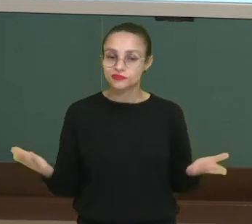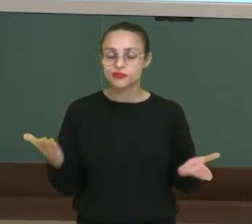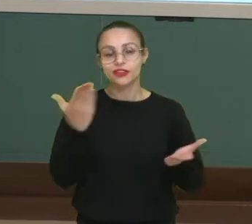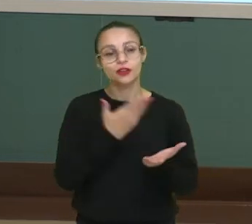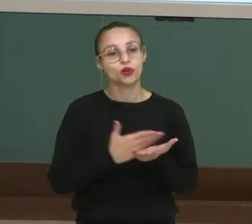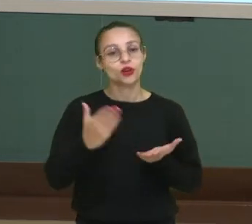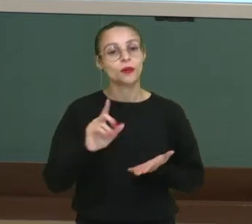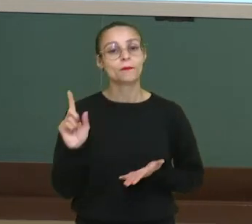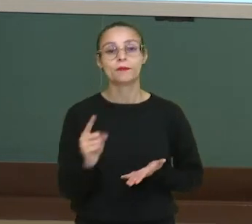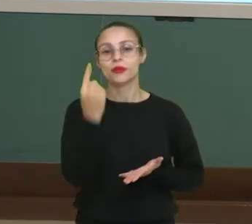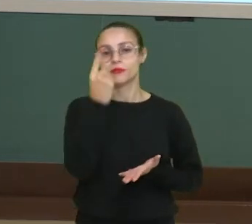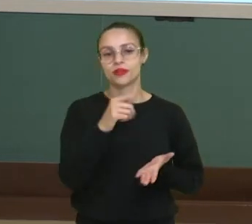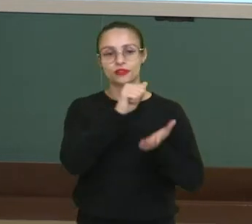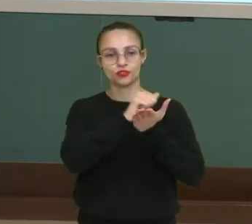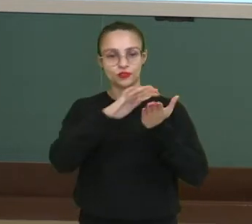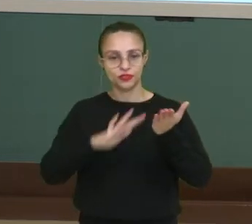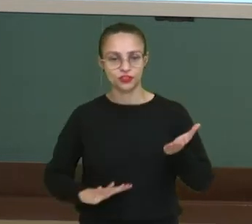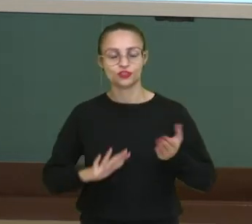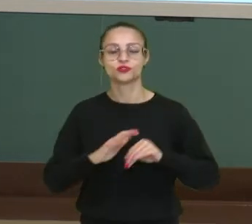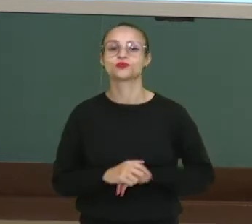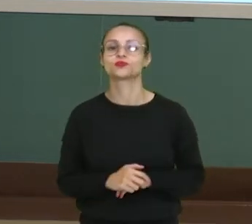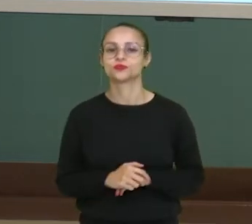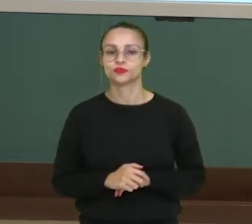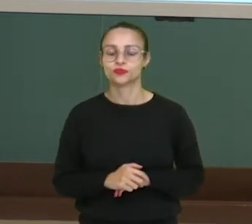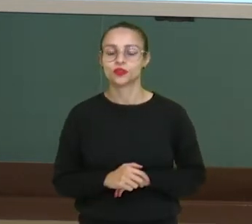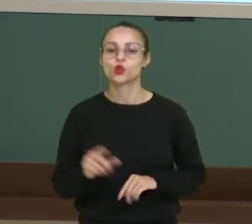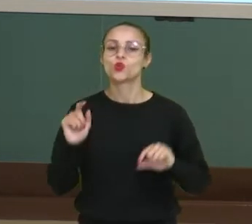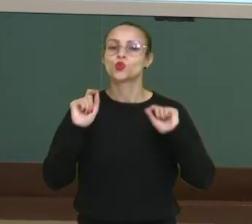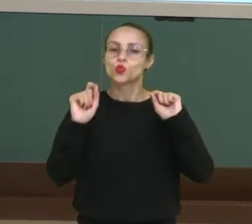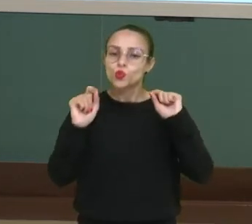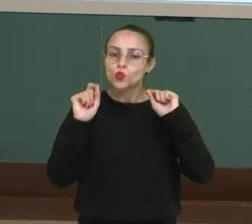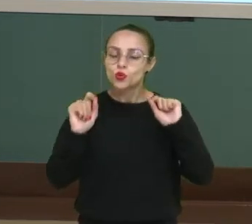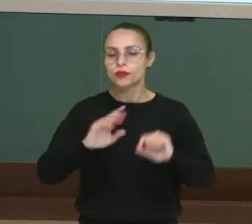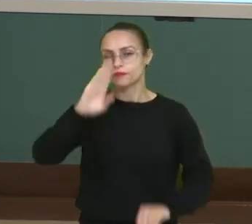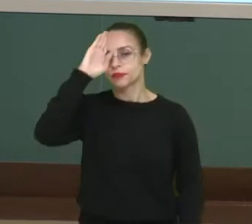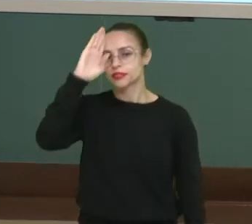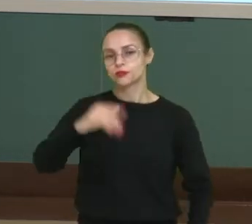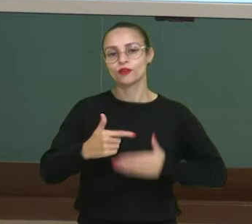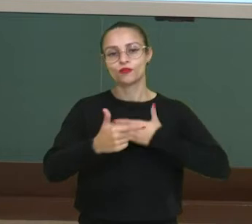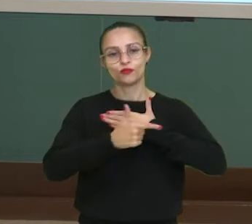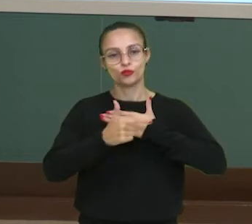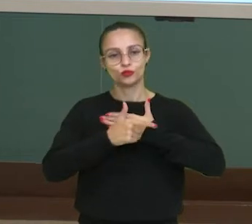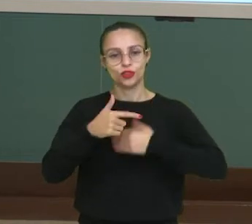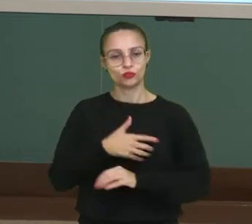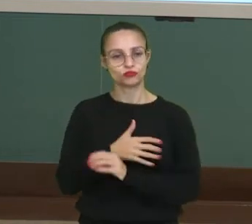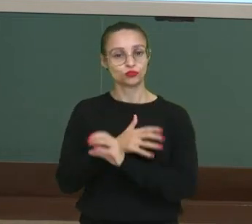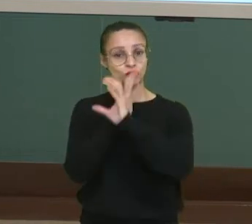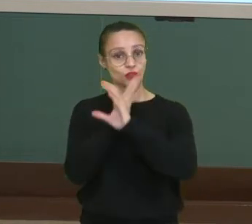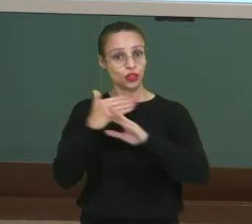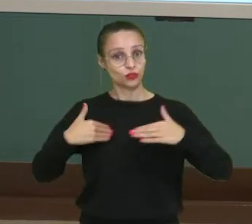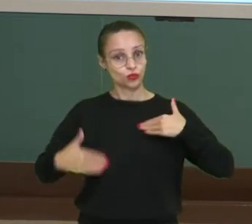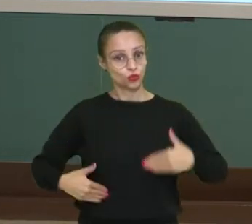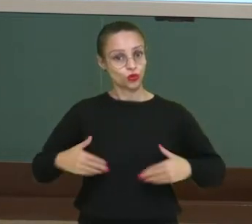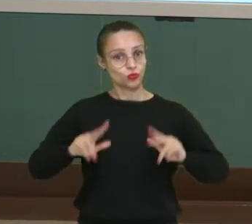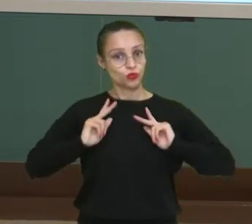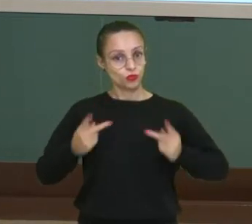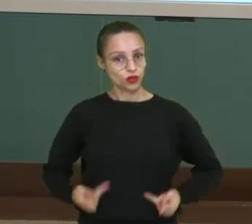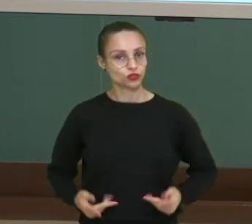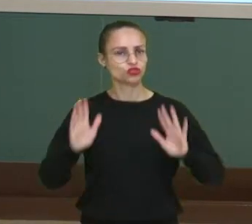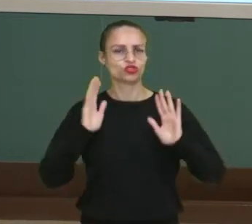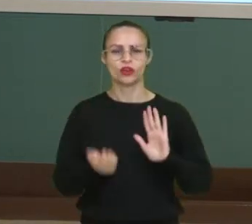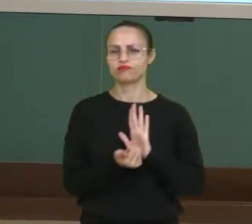para a primeira atividade da nossa aula. Quais são as principais funções do esqueleto no corpo humano? Nós